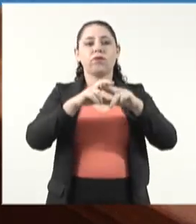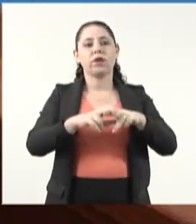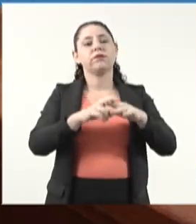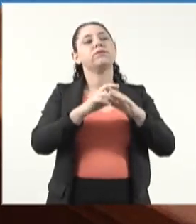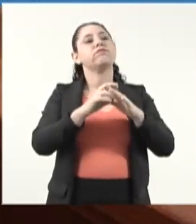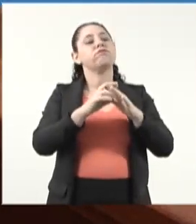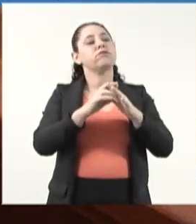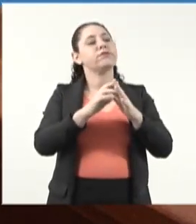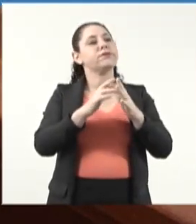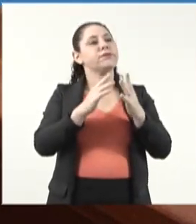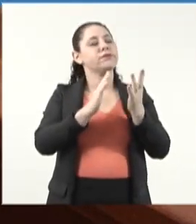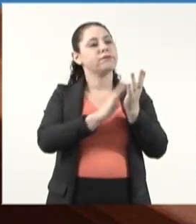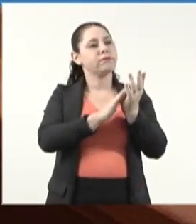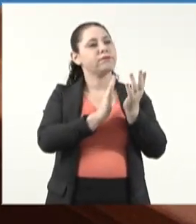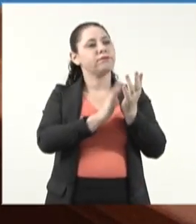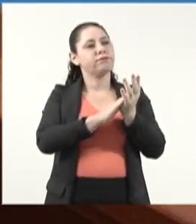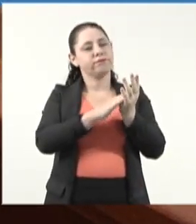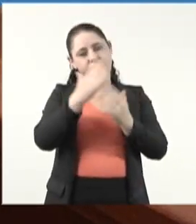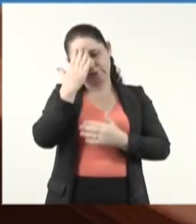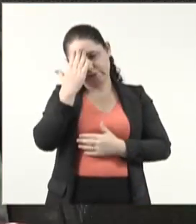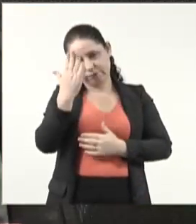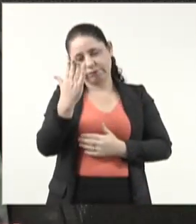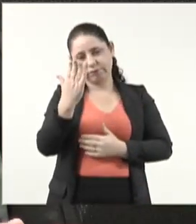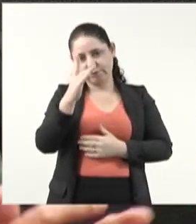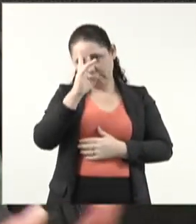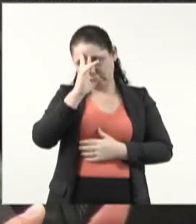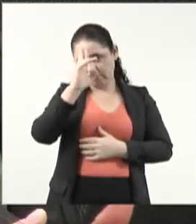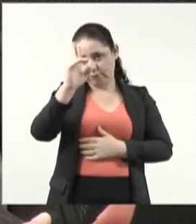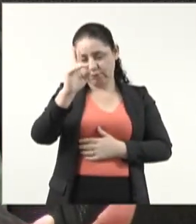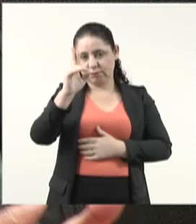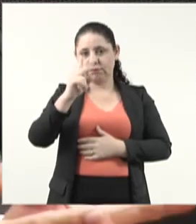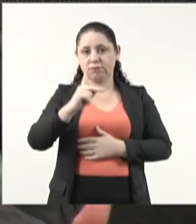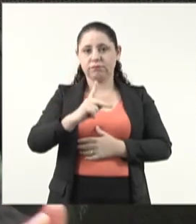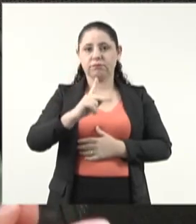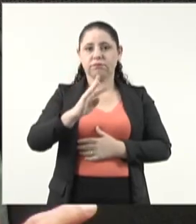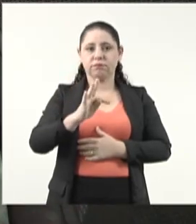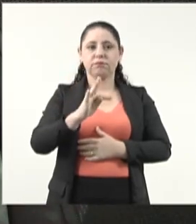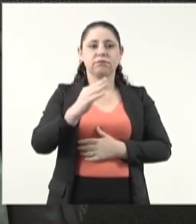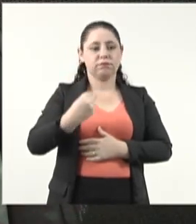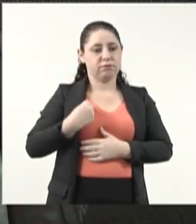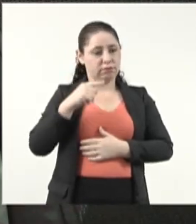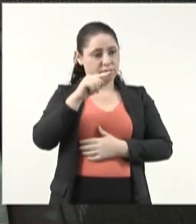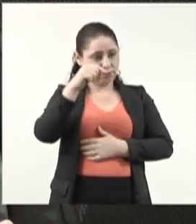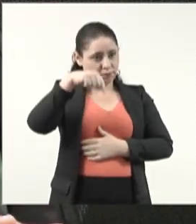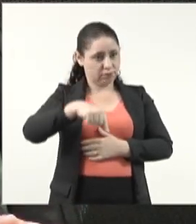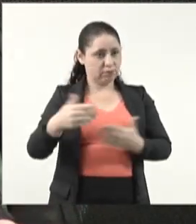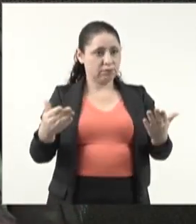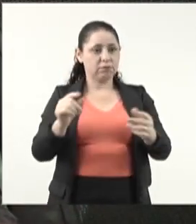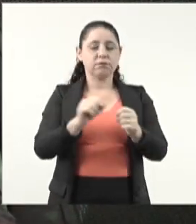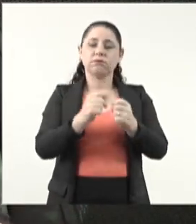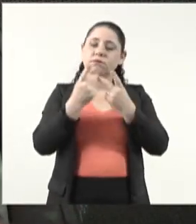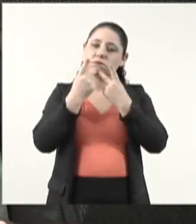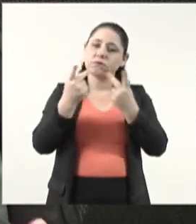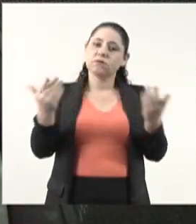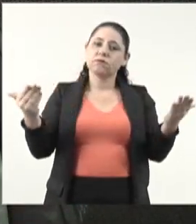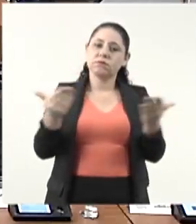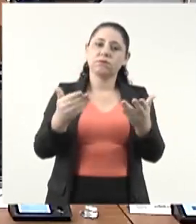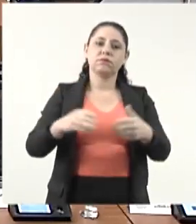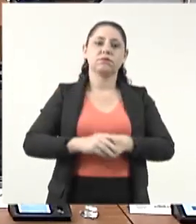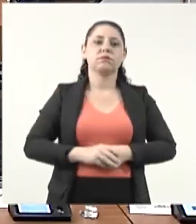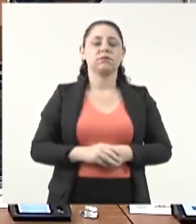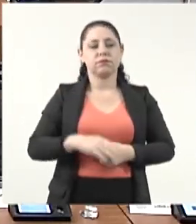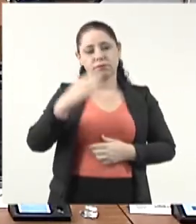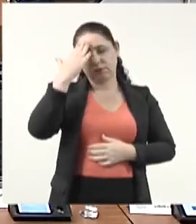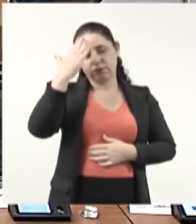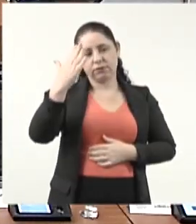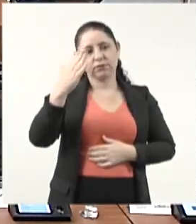parabéns, muito obrigado, como líder do PT, pela presença da senhora aqui, fazendo o pronunciamento que fez.